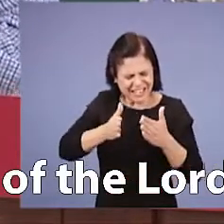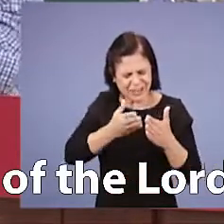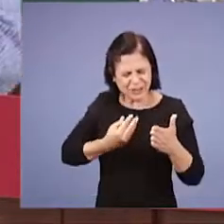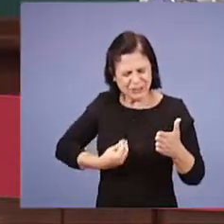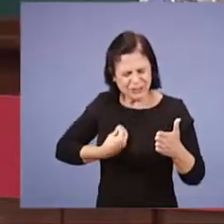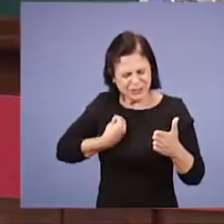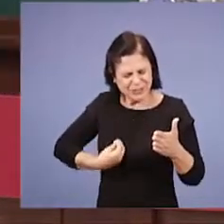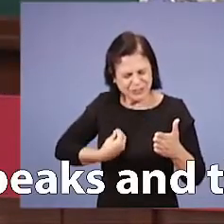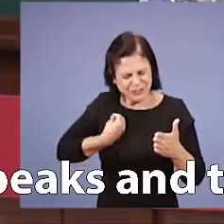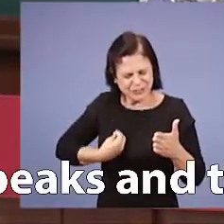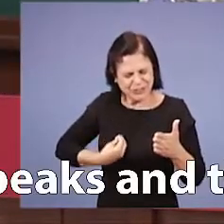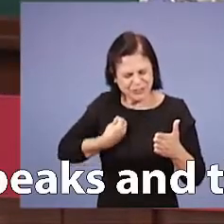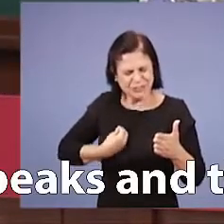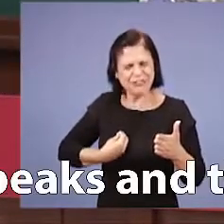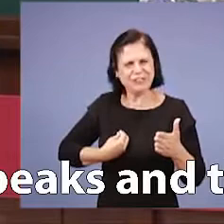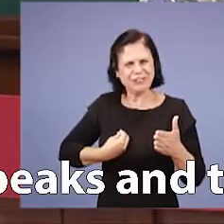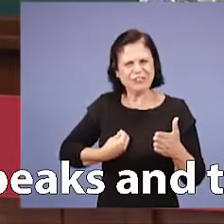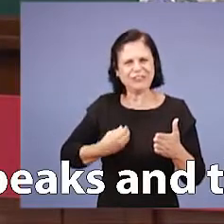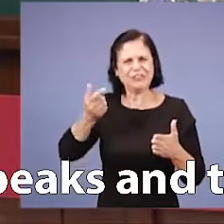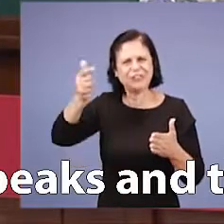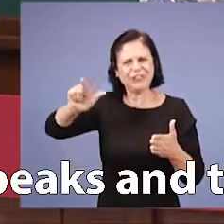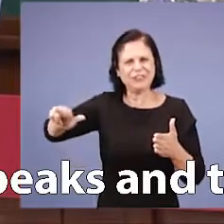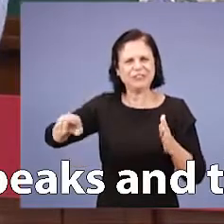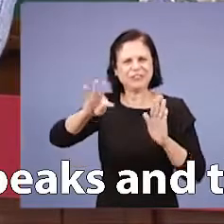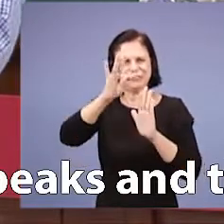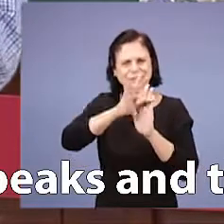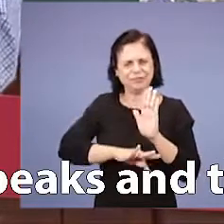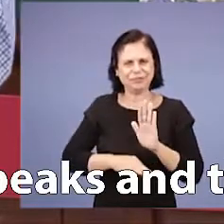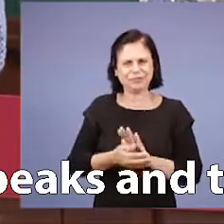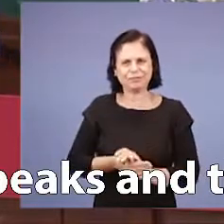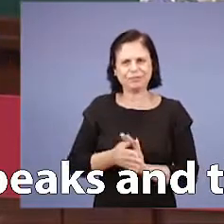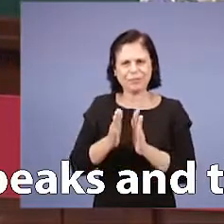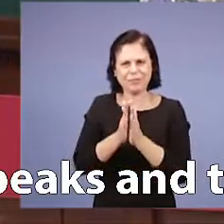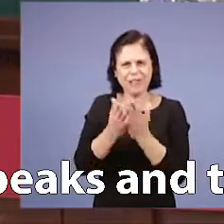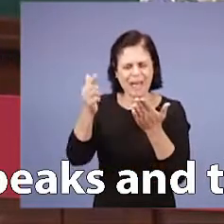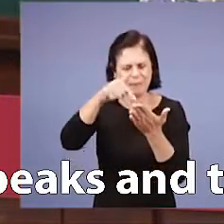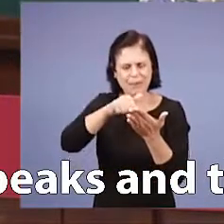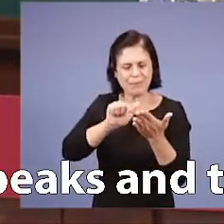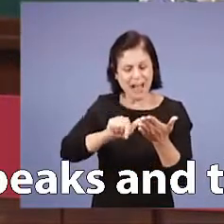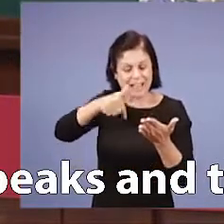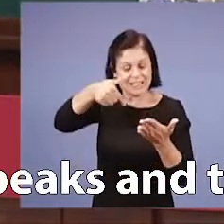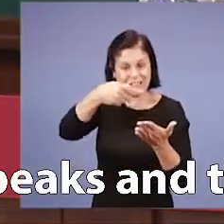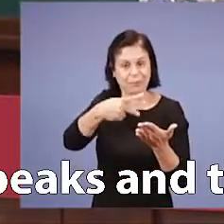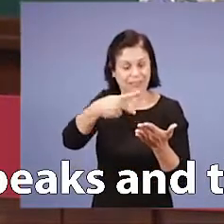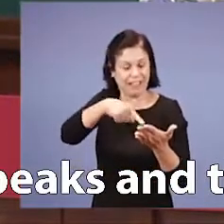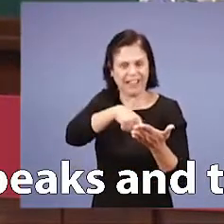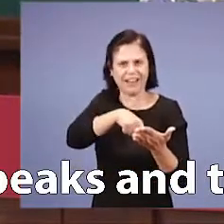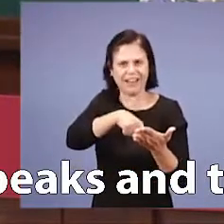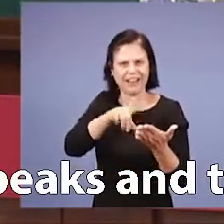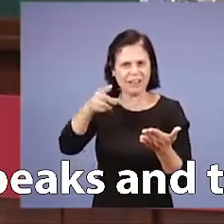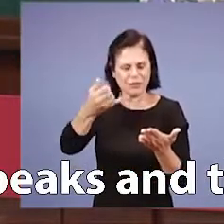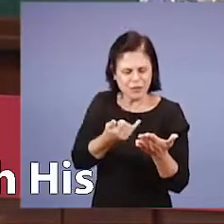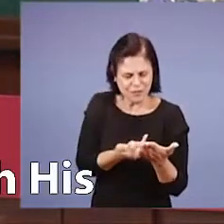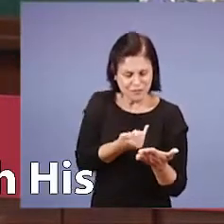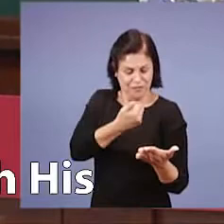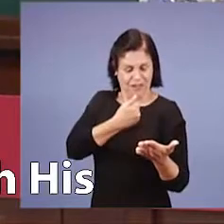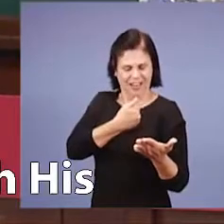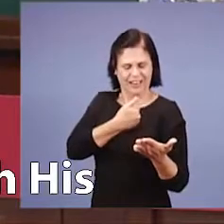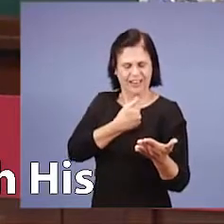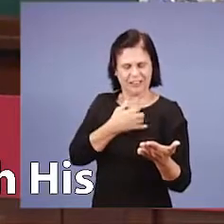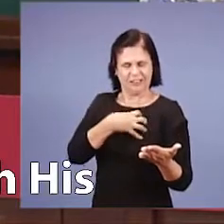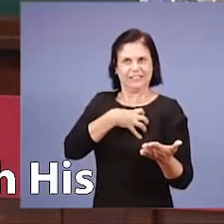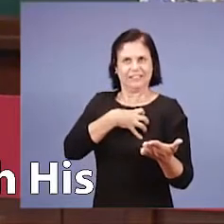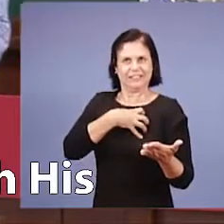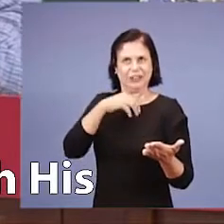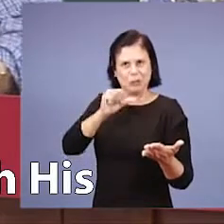senhor outro os efeitos dessa palavra deus fala e o efeito